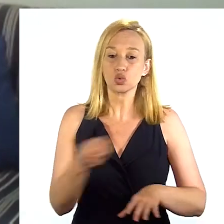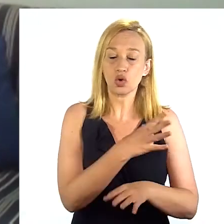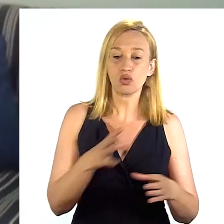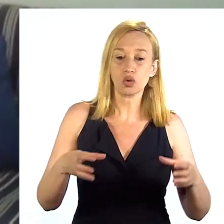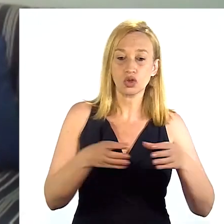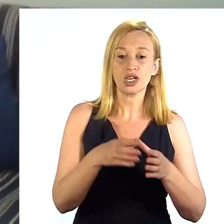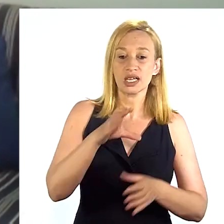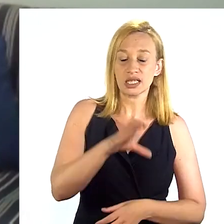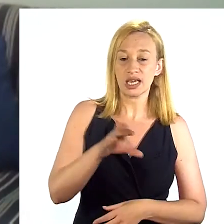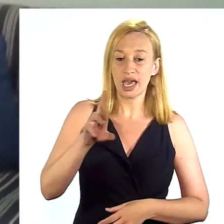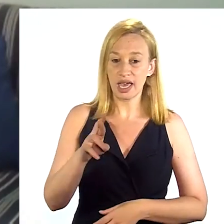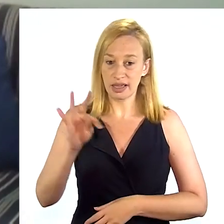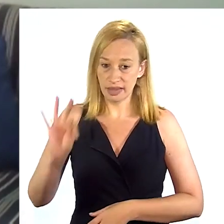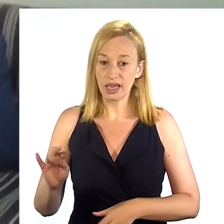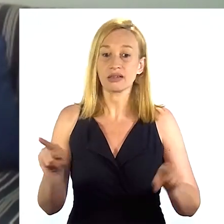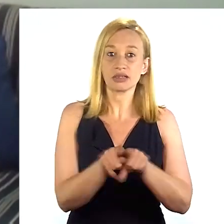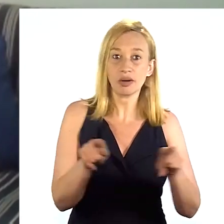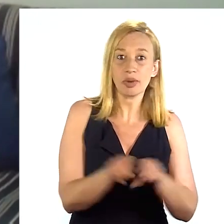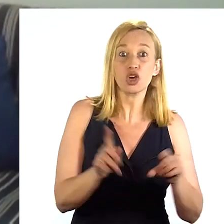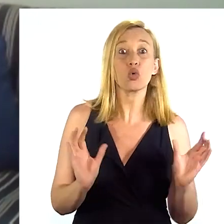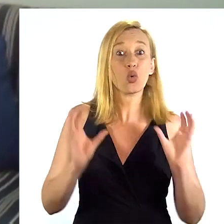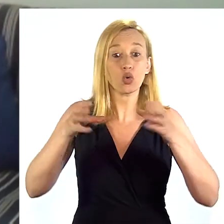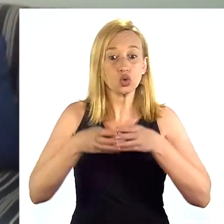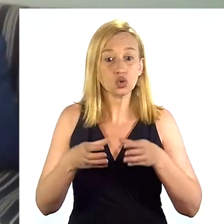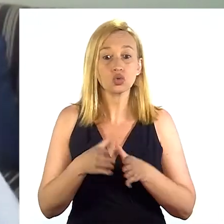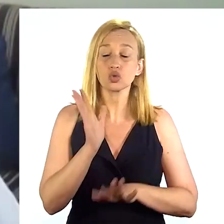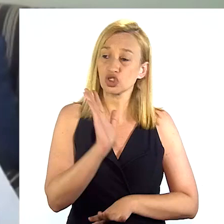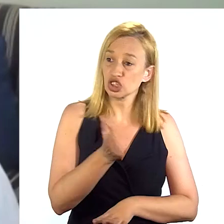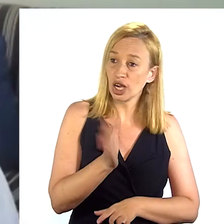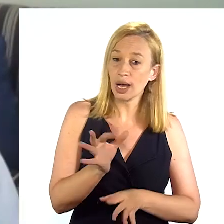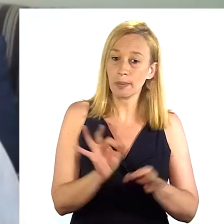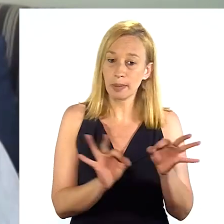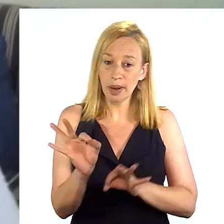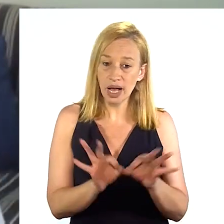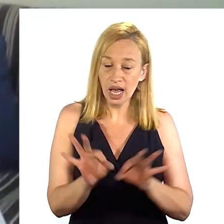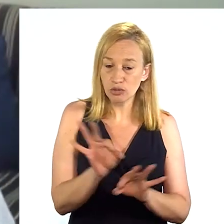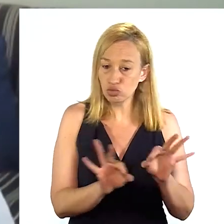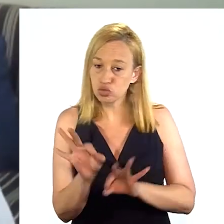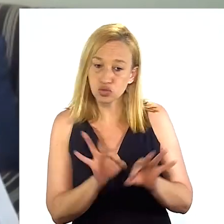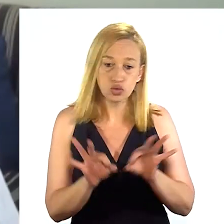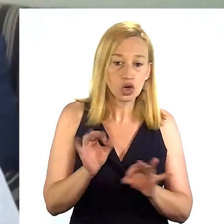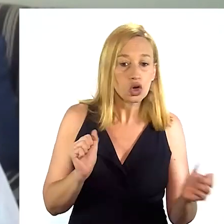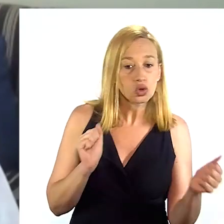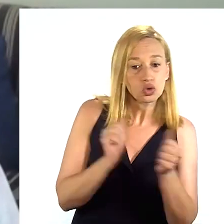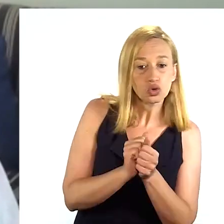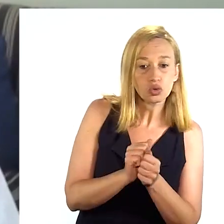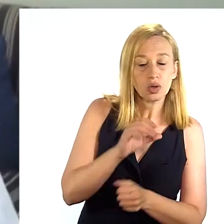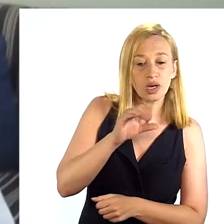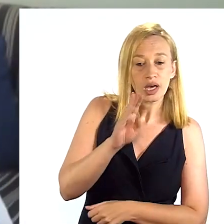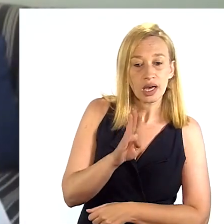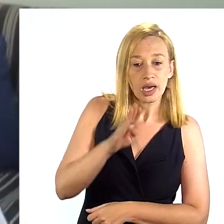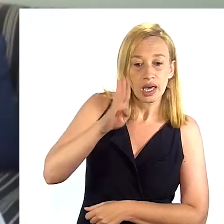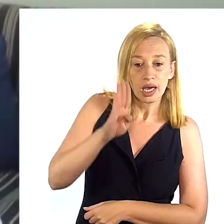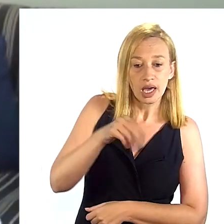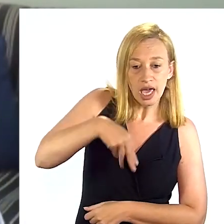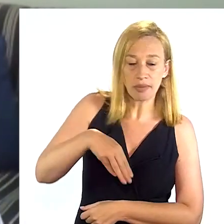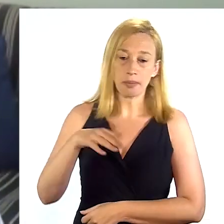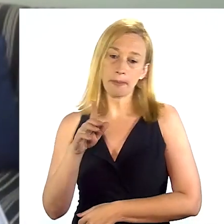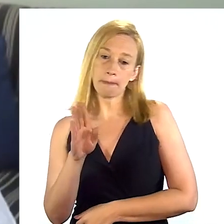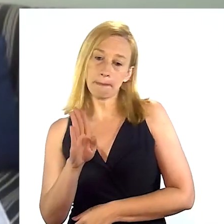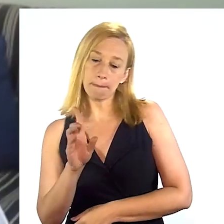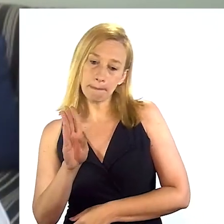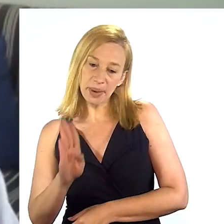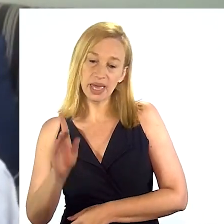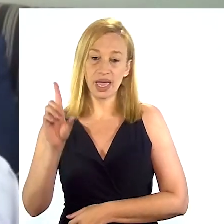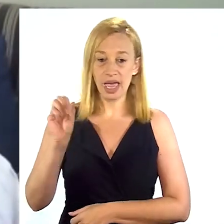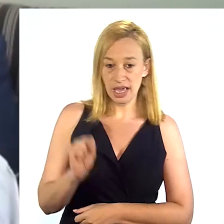da CRT. E tem também o conjunto que está sendo modelado em parceria com o BNDES, pelo Estado,